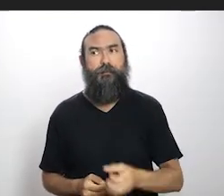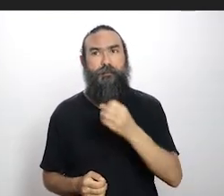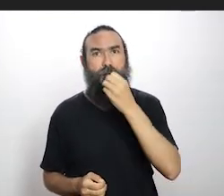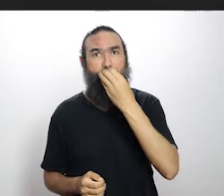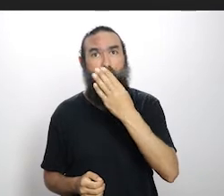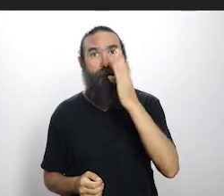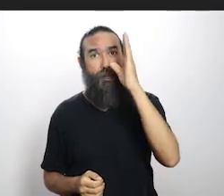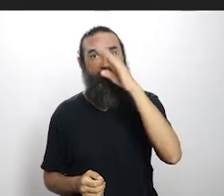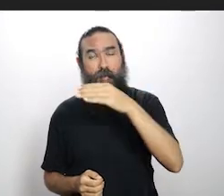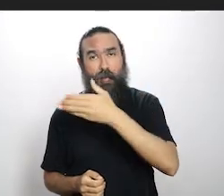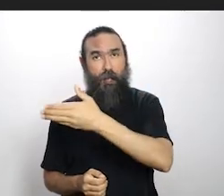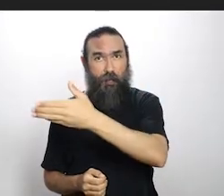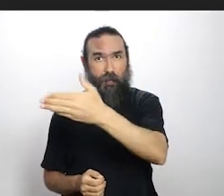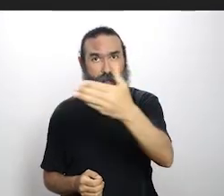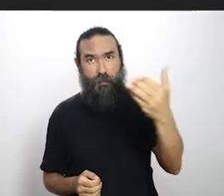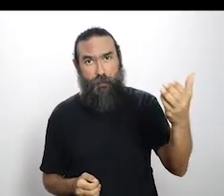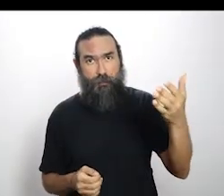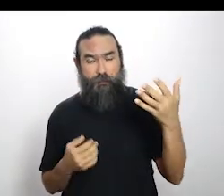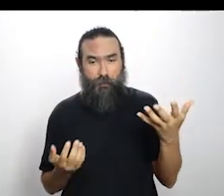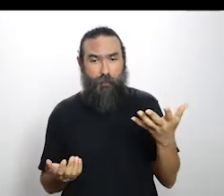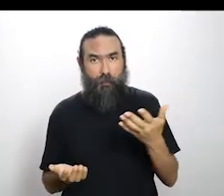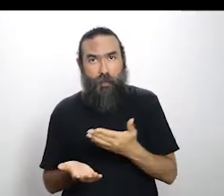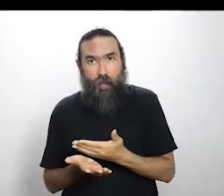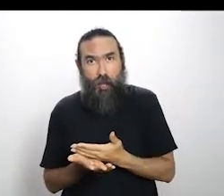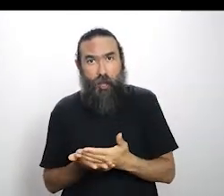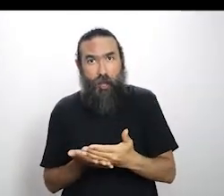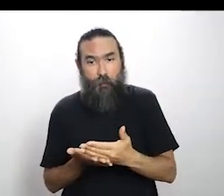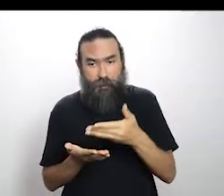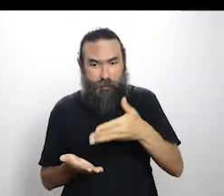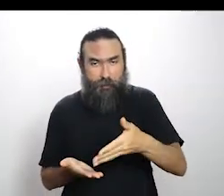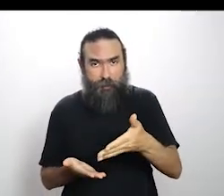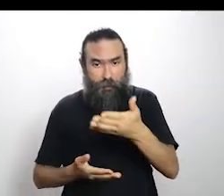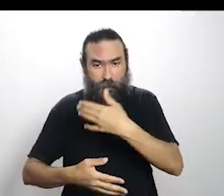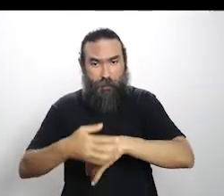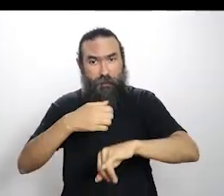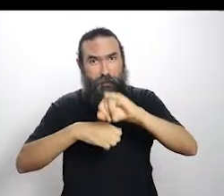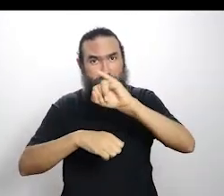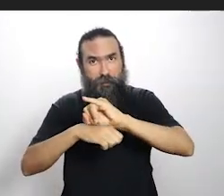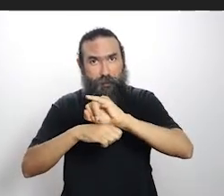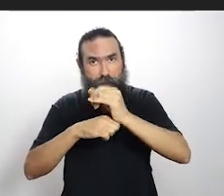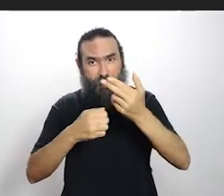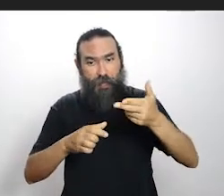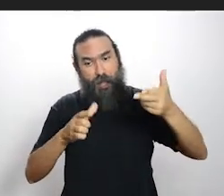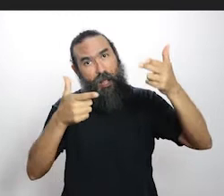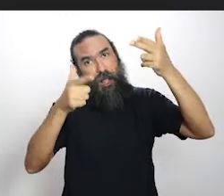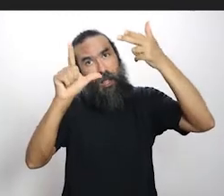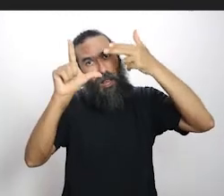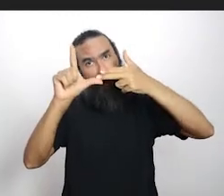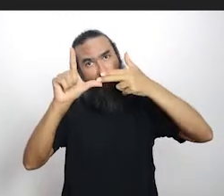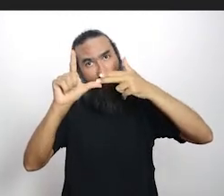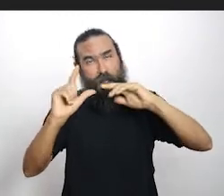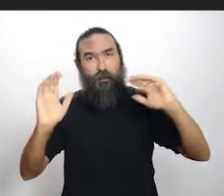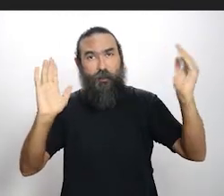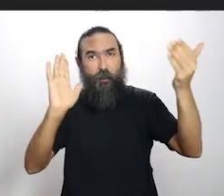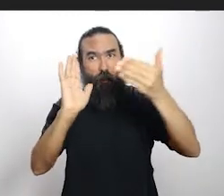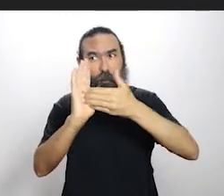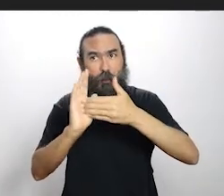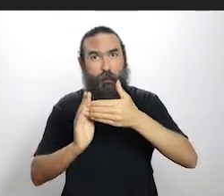Boa tarde, então, para todos. Antes da gente começar online, né, para todo